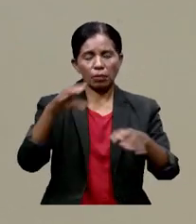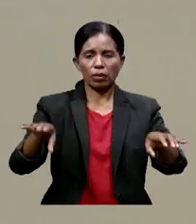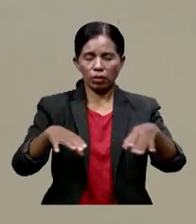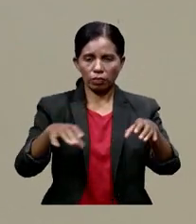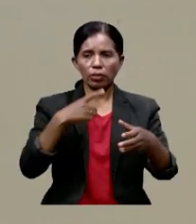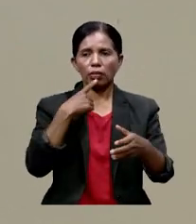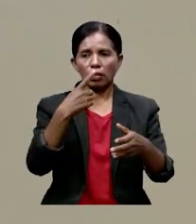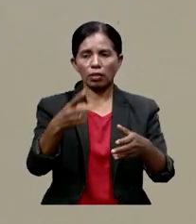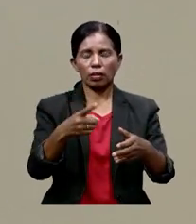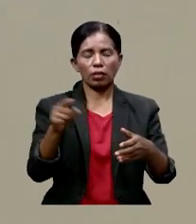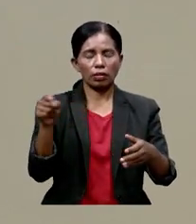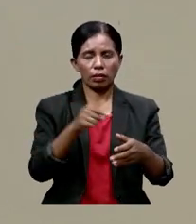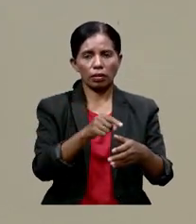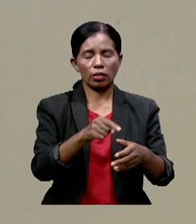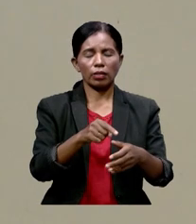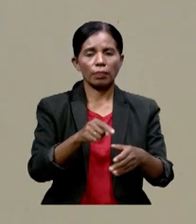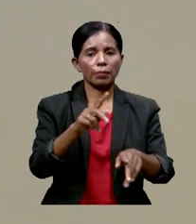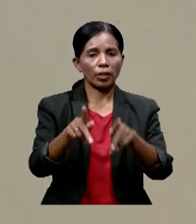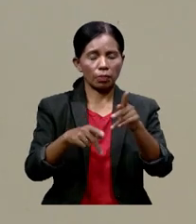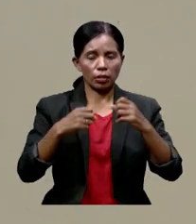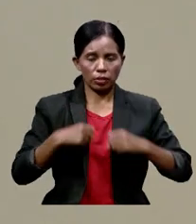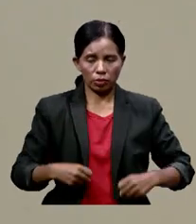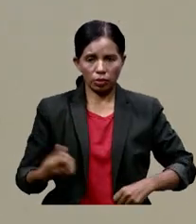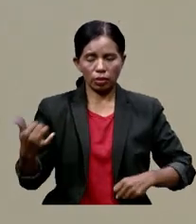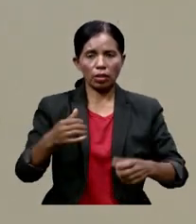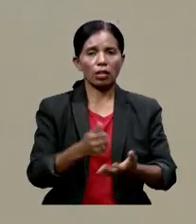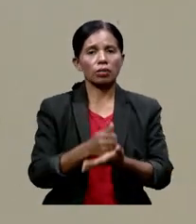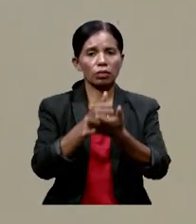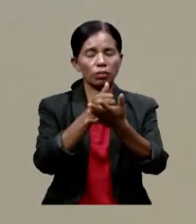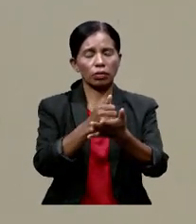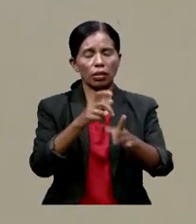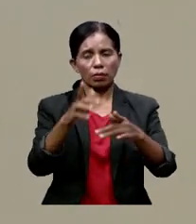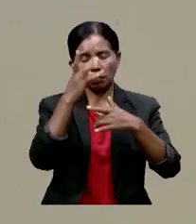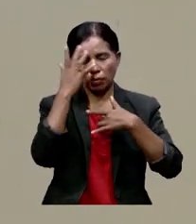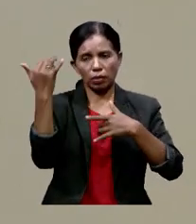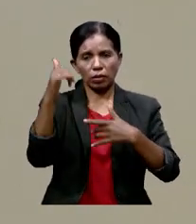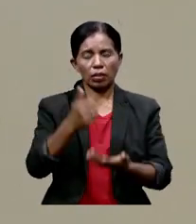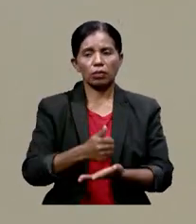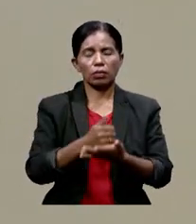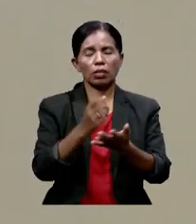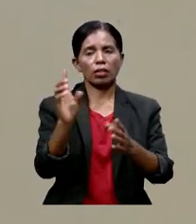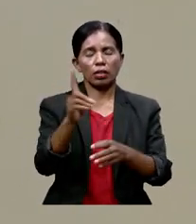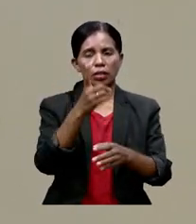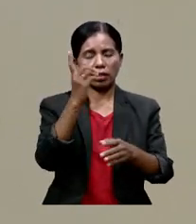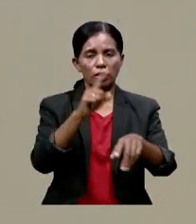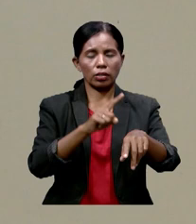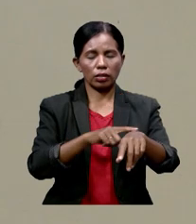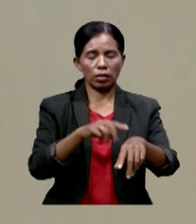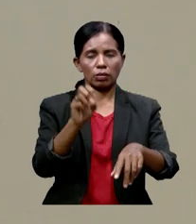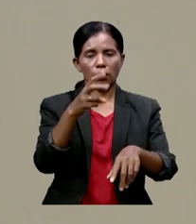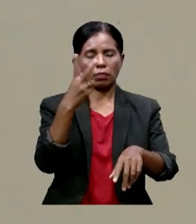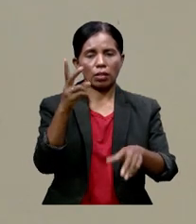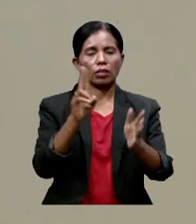kata ka ansa profissional saúde sira nebe ya posto saúde ko posto tratamento sira sira atendimento ya hora sader tu qualo to 12